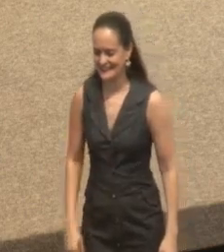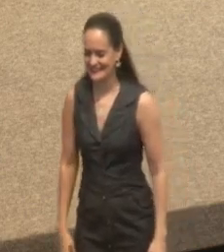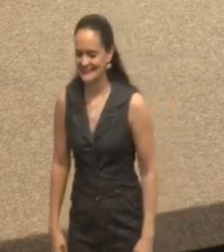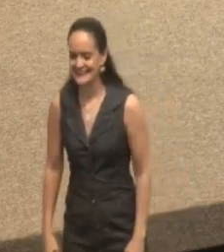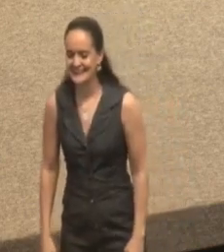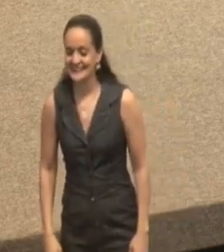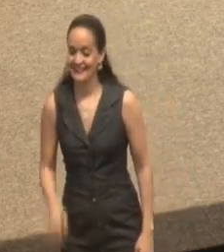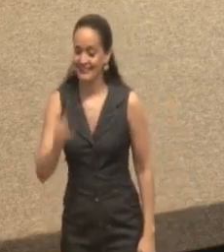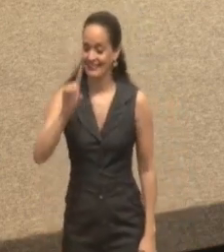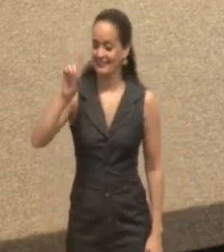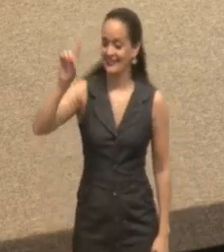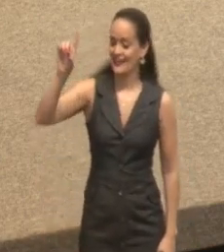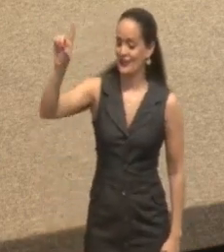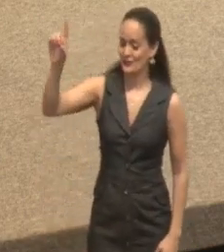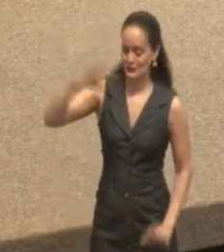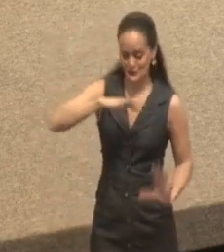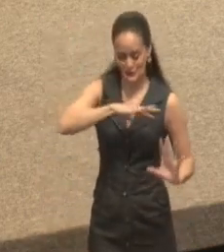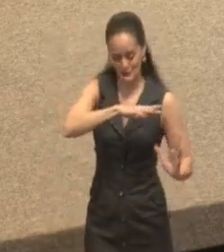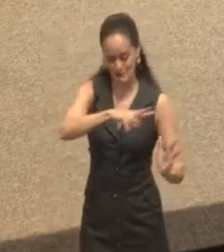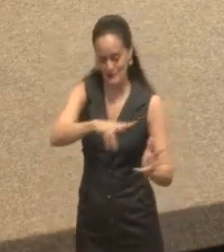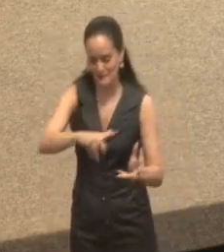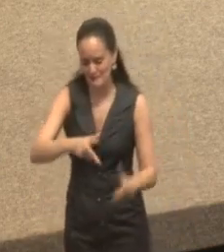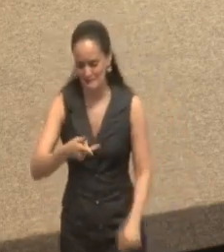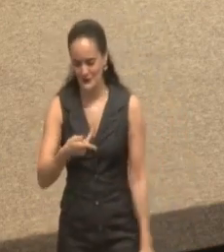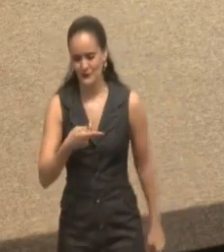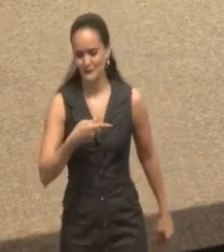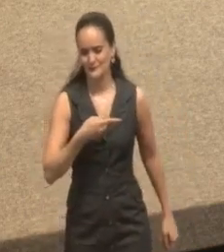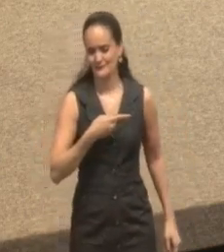tu és o meu mundo.